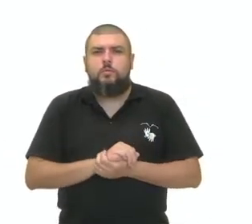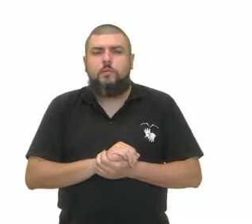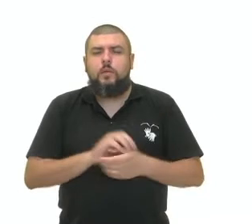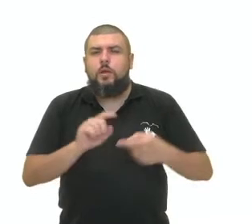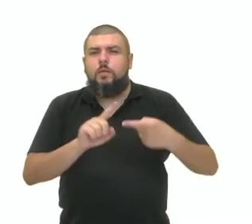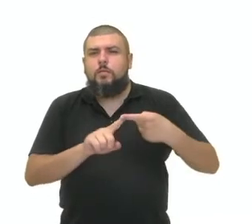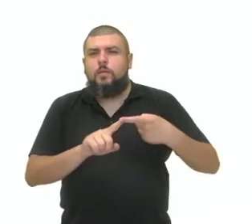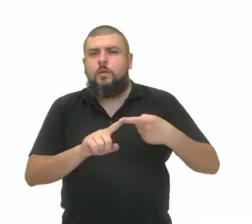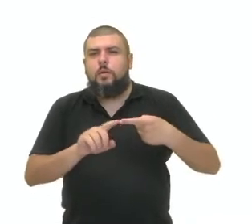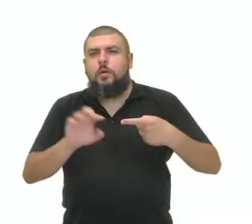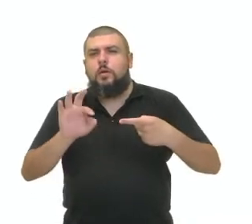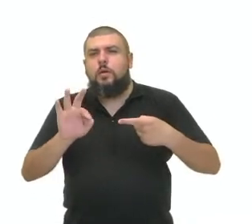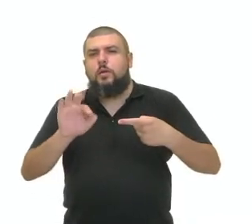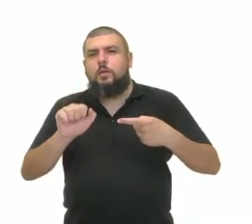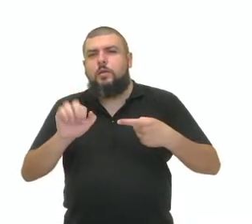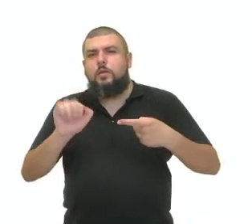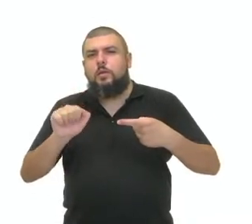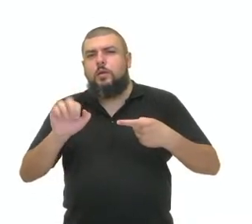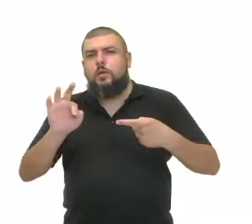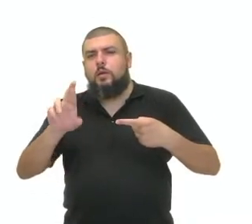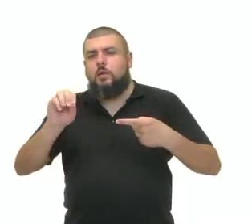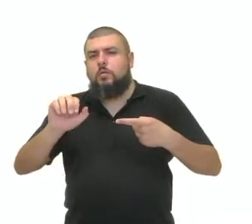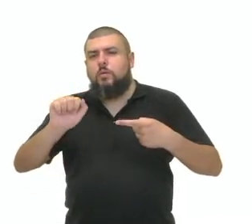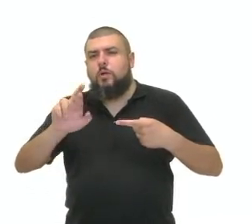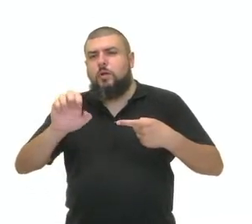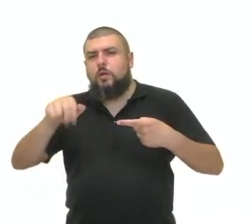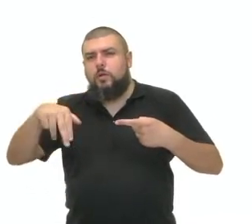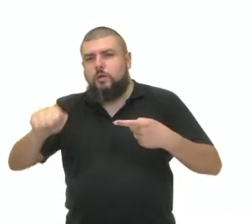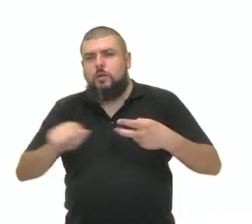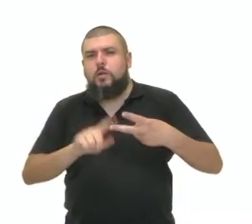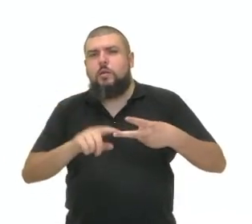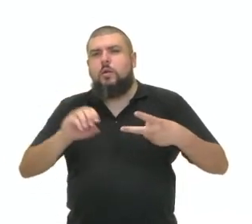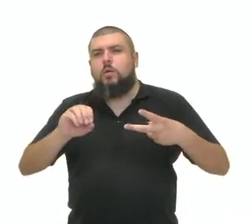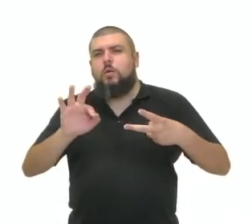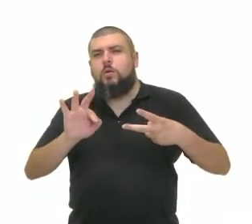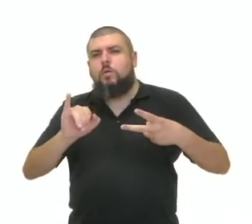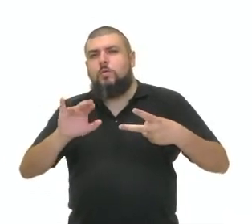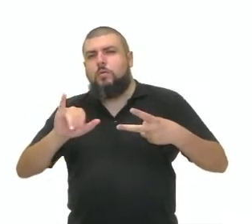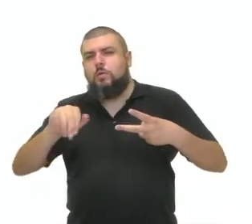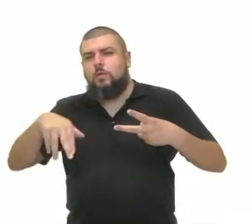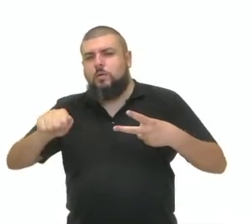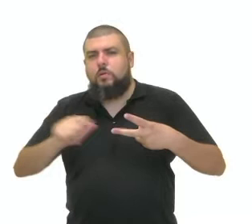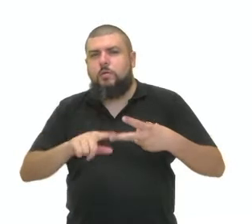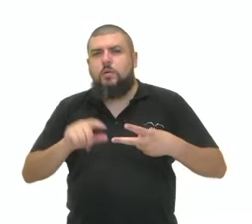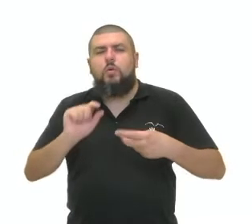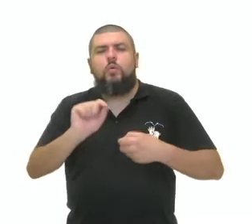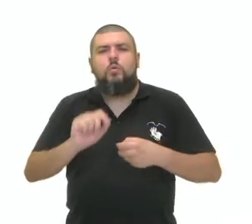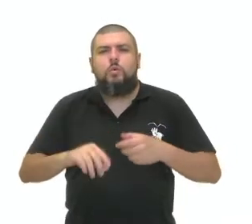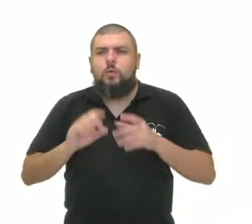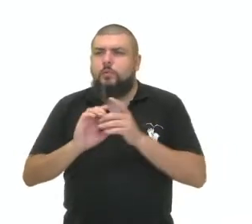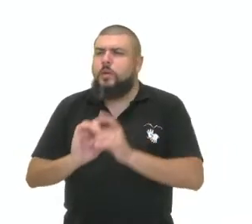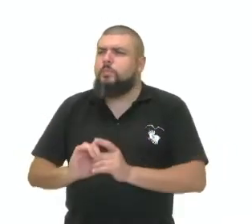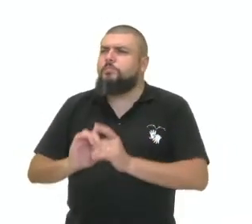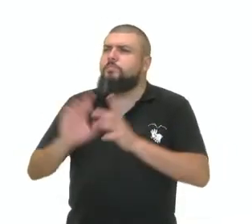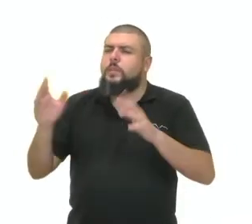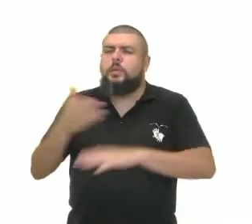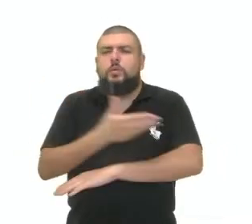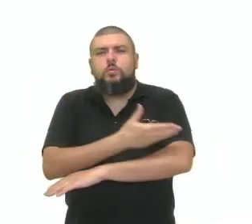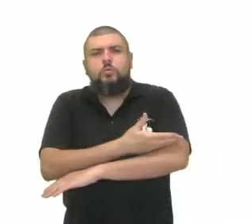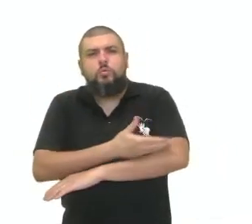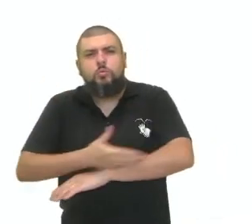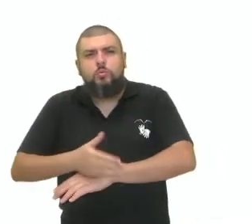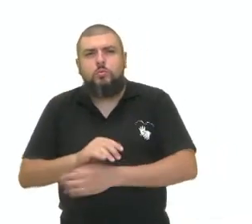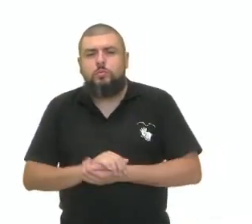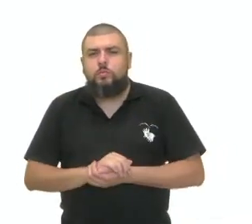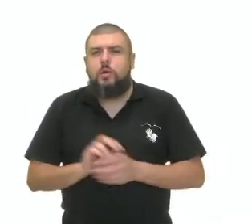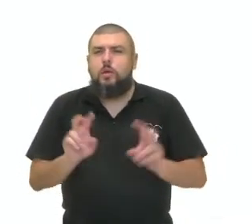Oficina realizaram montagens que defendiam liberdade na política e nos costumes, como aqui a gente tem uma cena da peça de teatro Roda Viva,